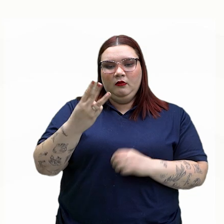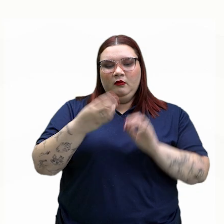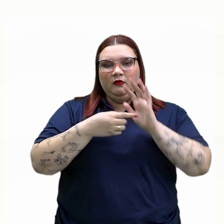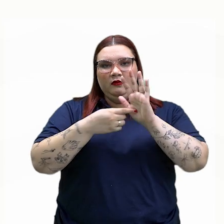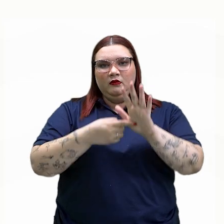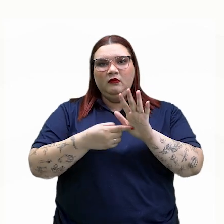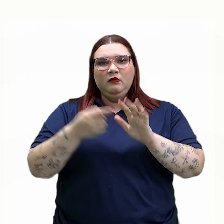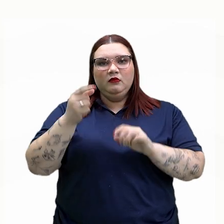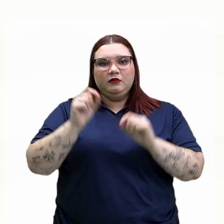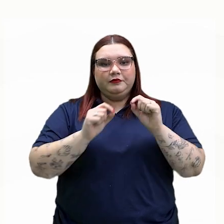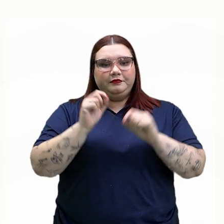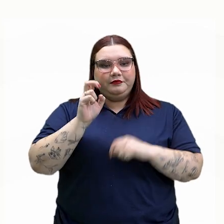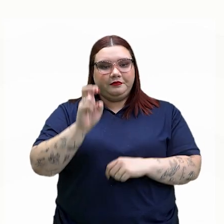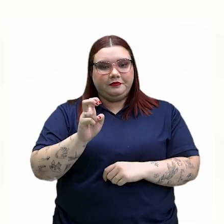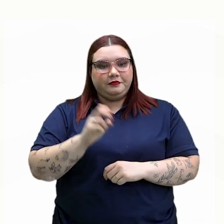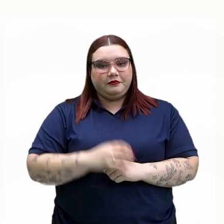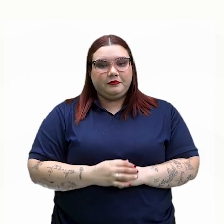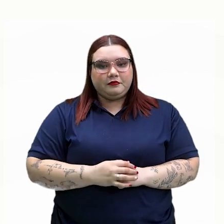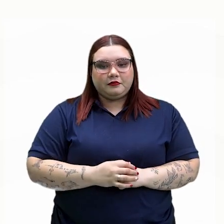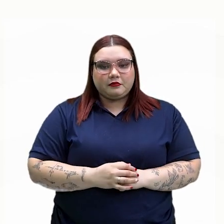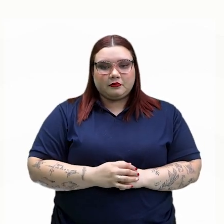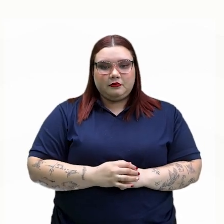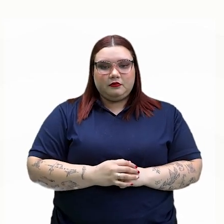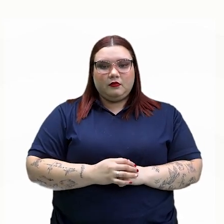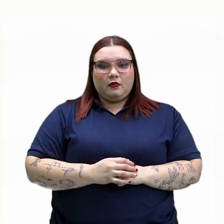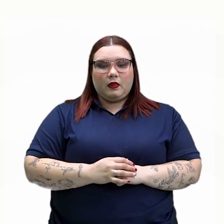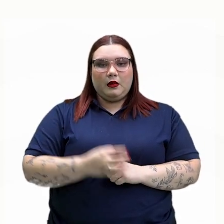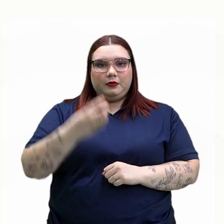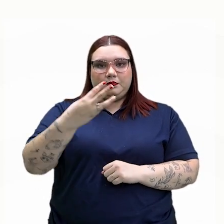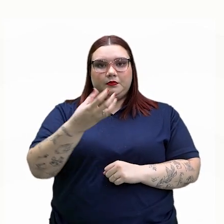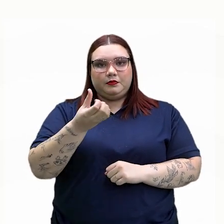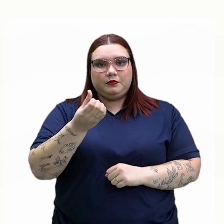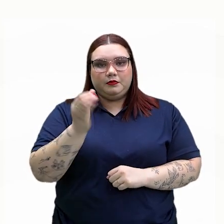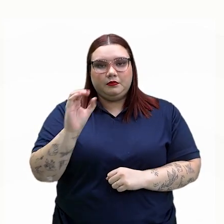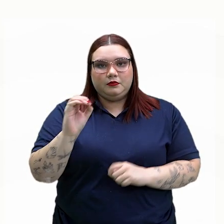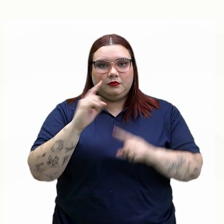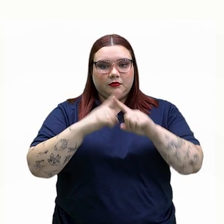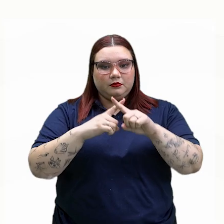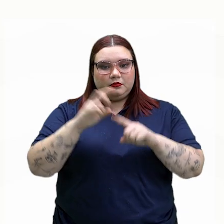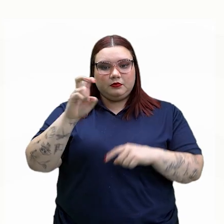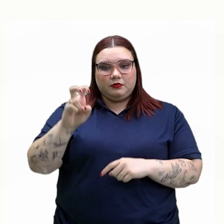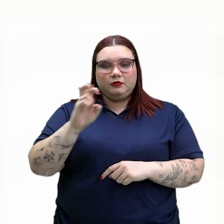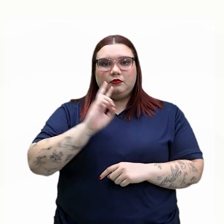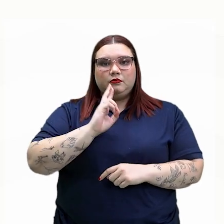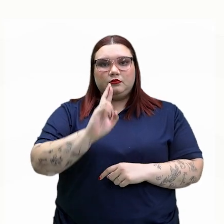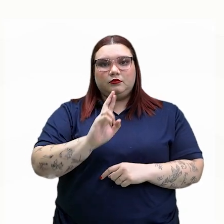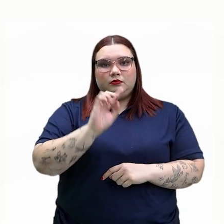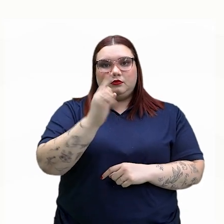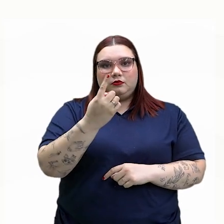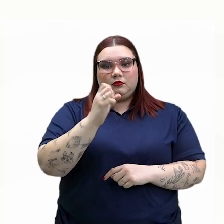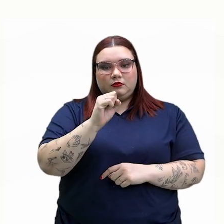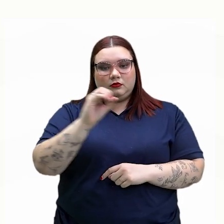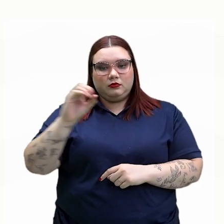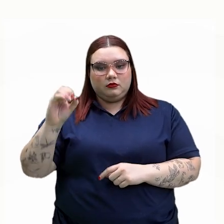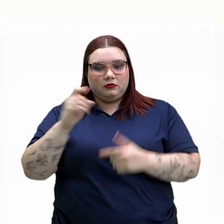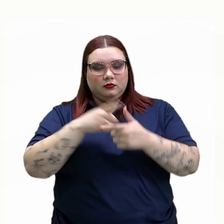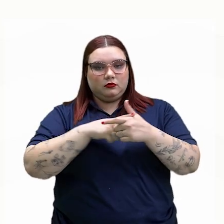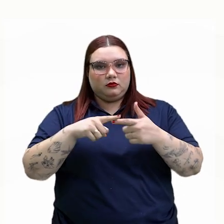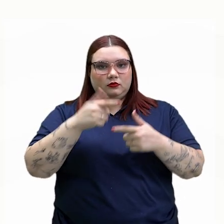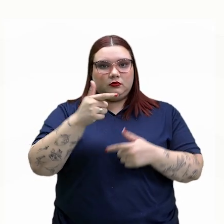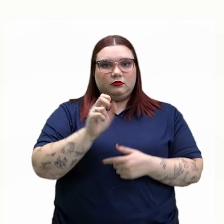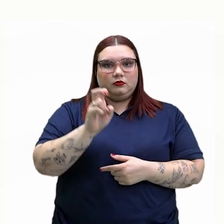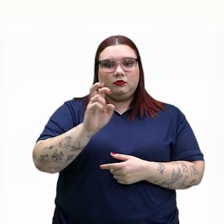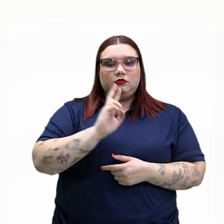apareceu 5 vezes. Fazendo aqui a conta, ó, 360 vezes 5 dá 1.800, dividido